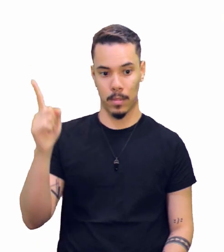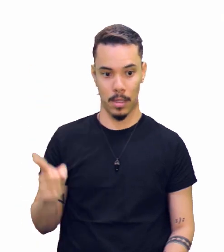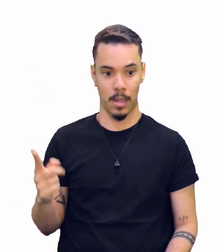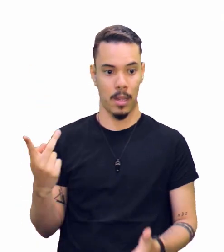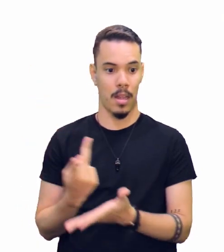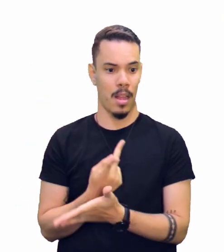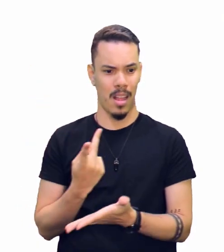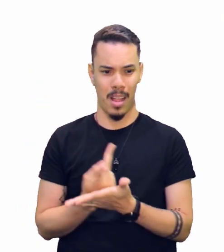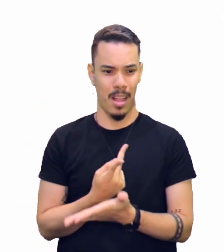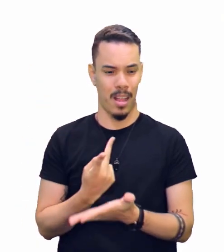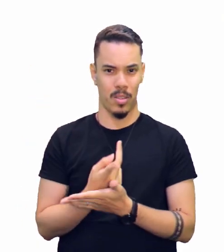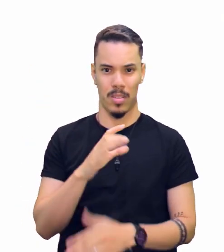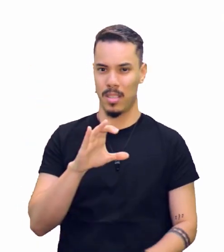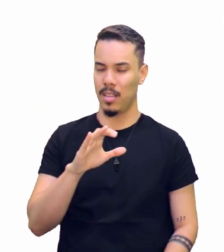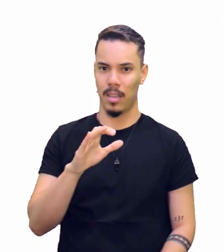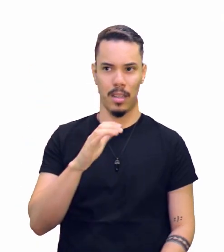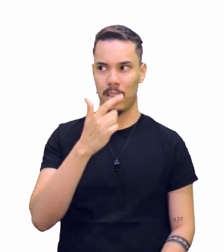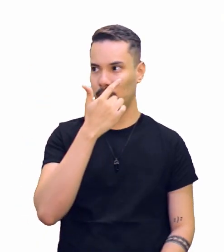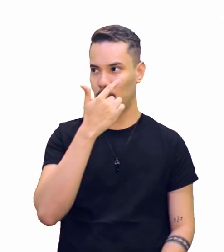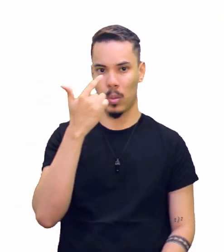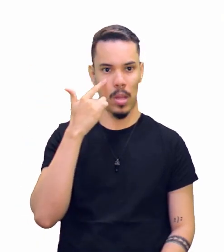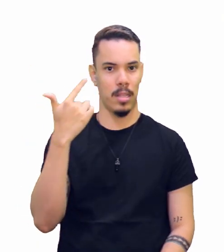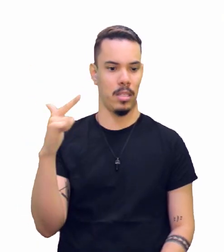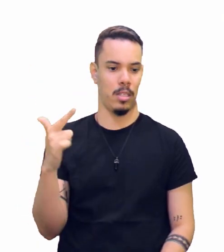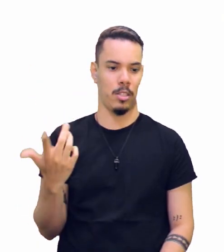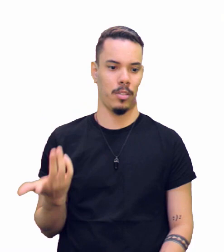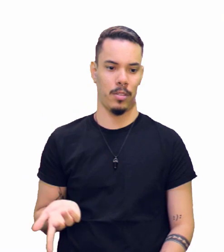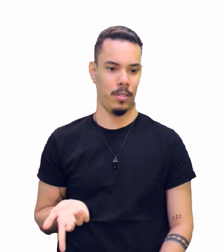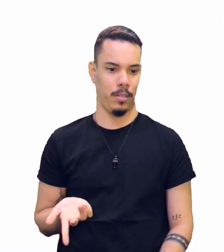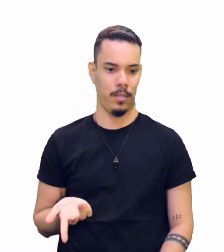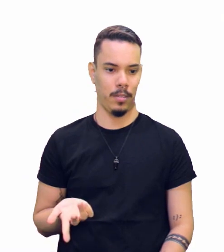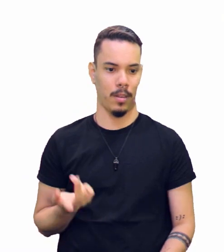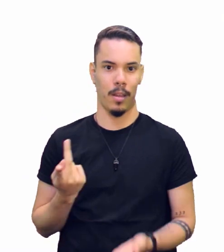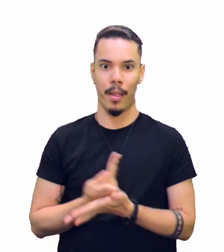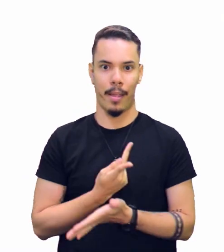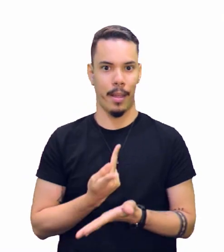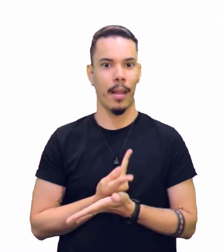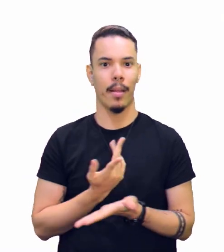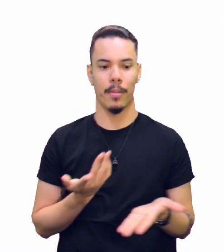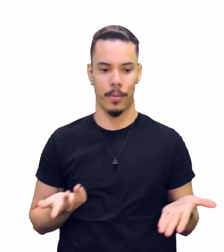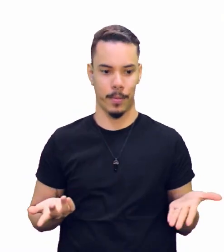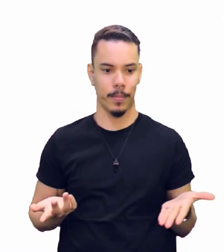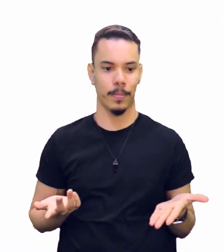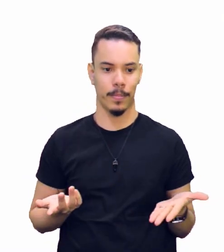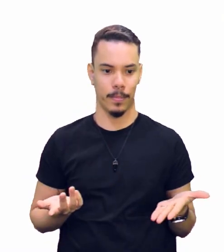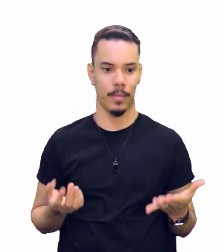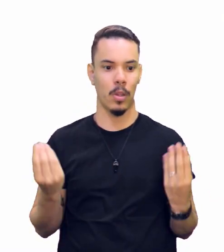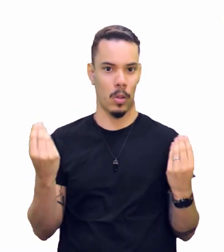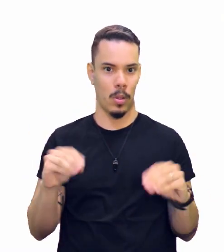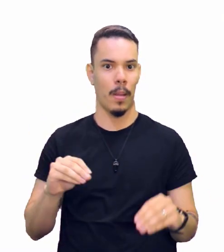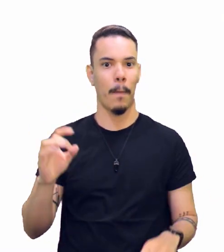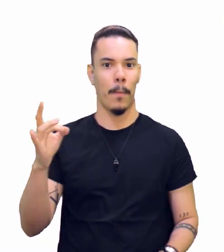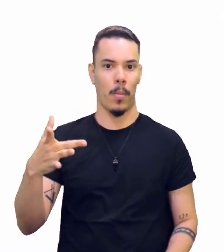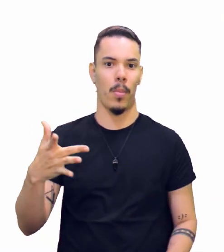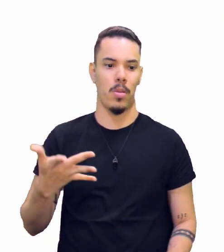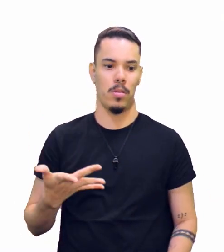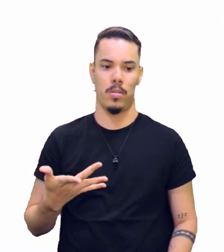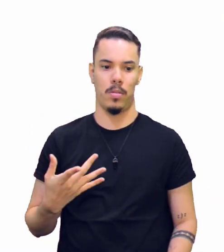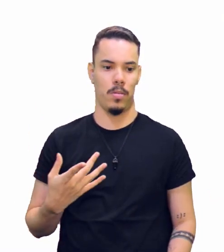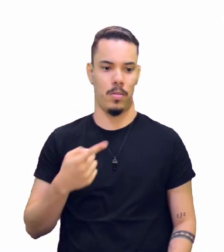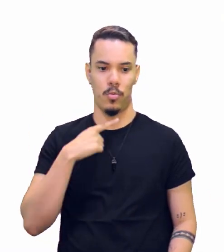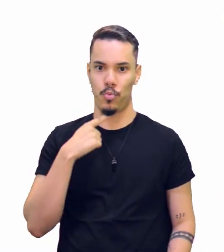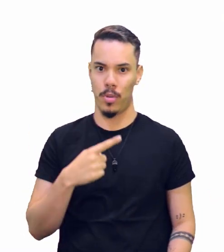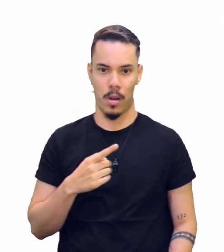errado não existe doesn't Minds esse S ainda tem um erro aqui de gramática mas ele eu coloquei de propósito tá tá esse